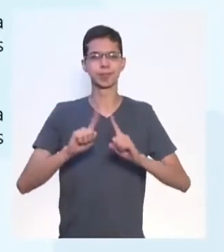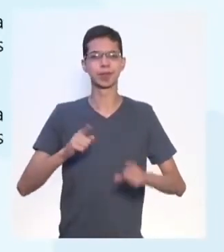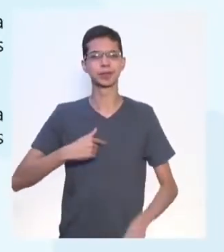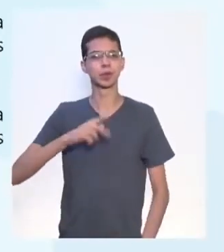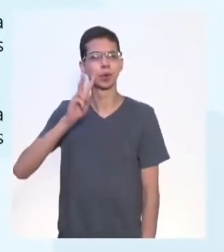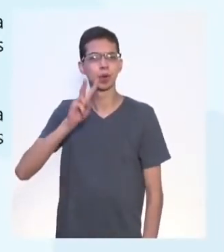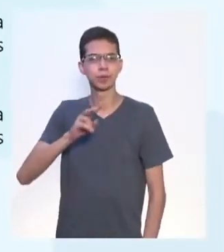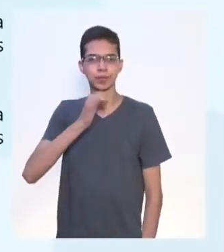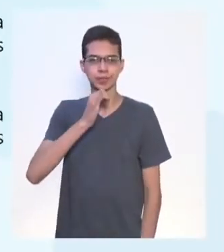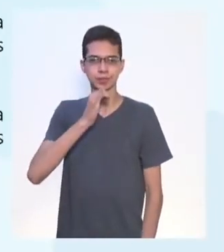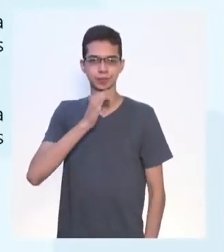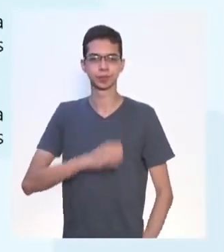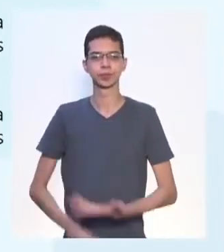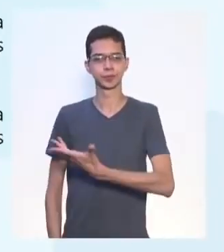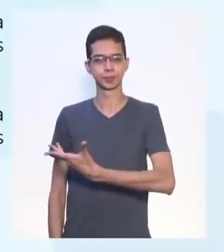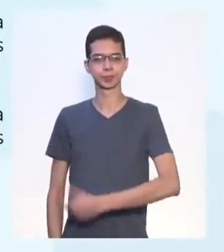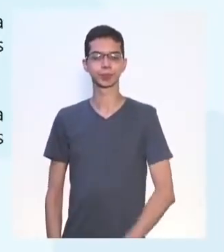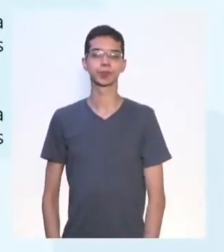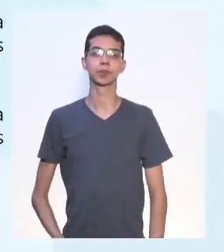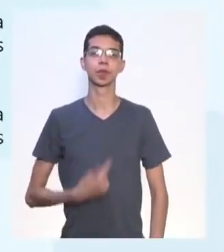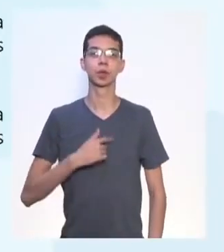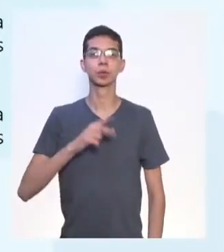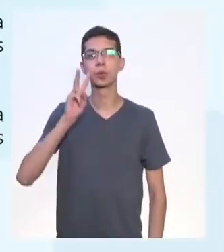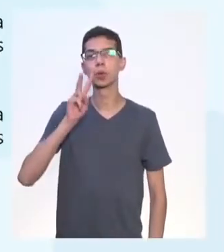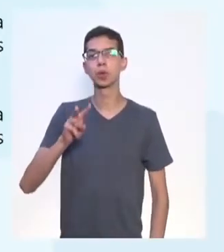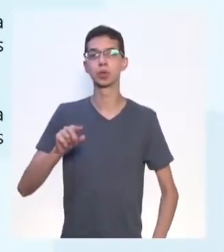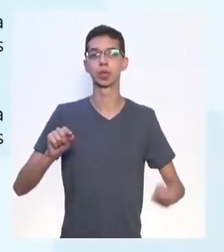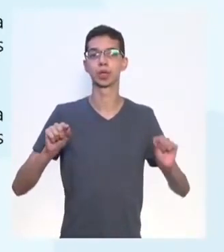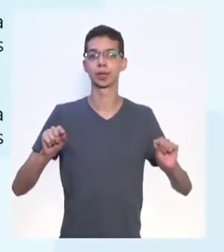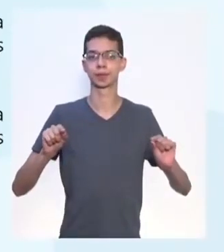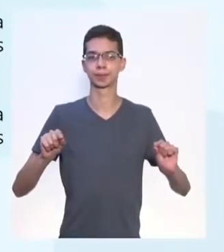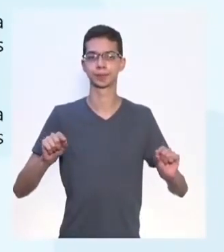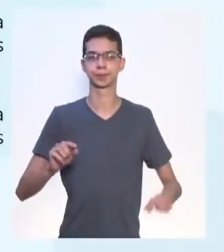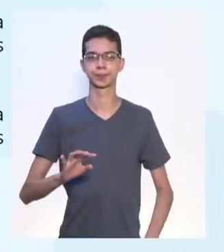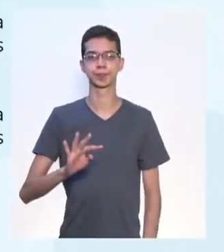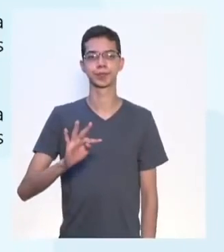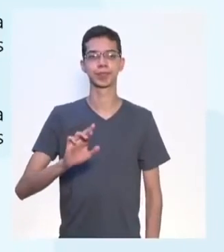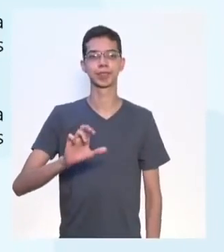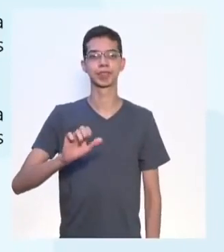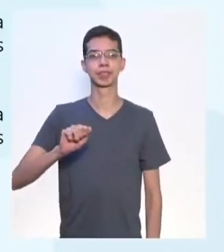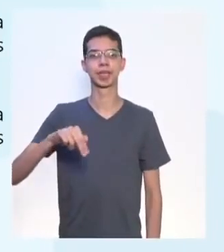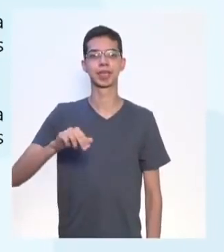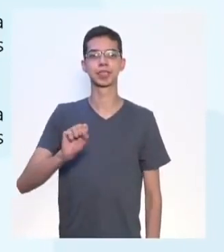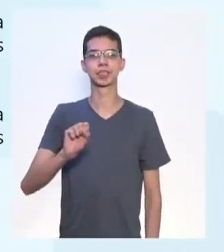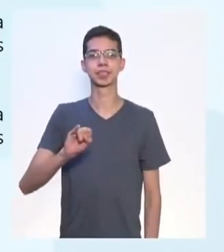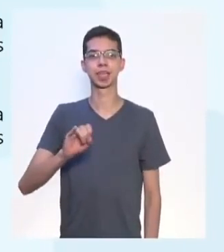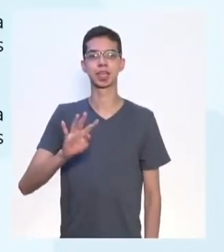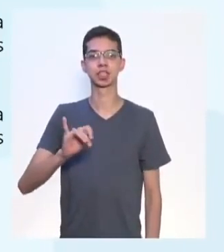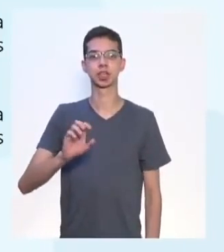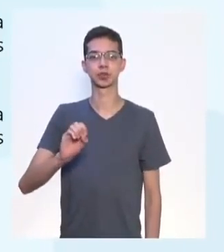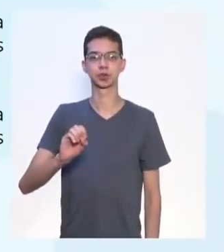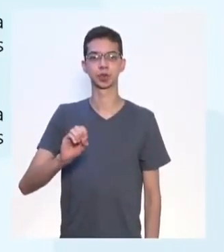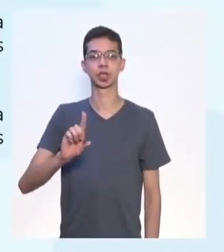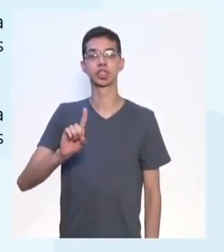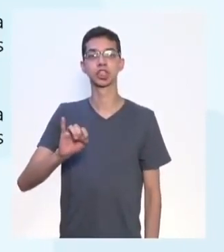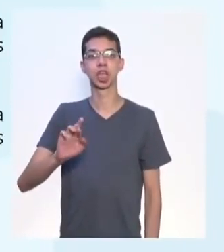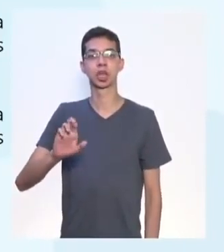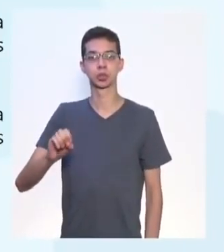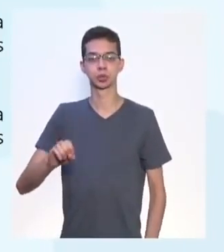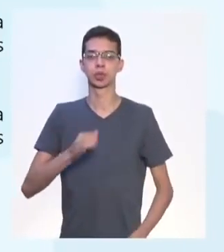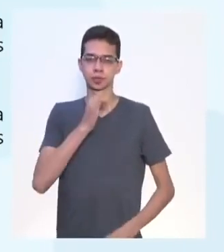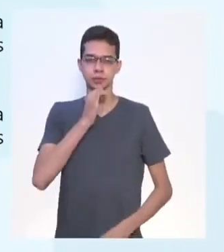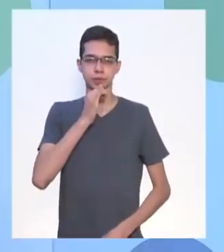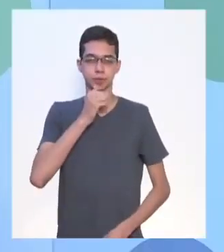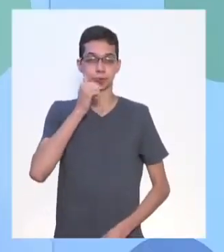não é esse aqui, ó. Eu estou vendo no transitivo direto, as camponesas pegavam as flores. Esse as não é a